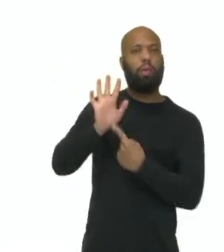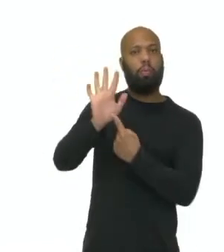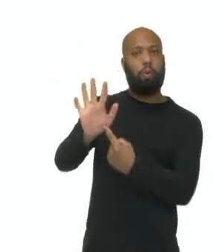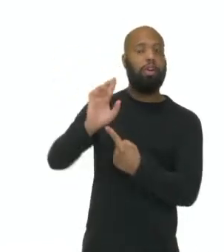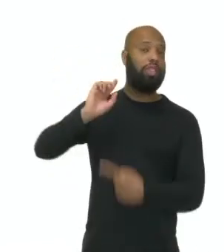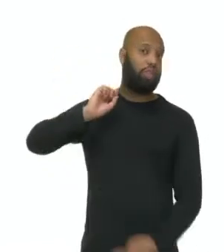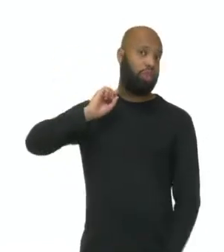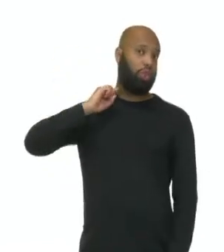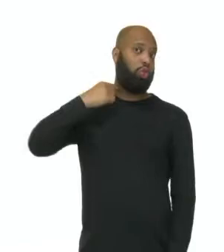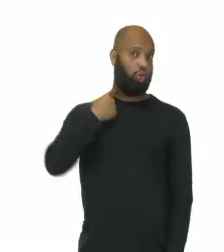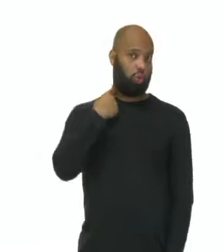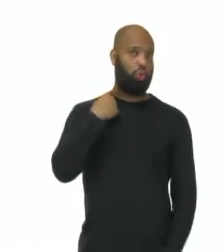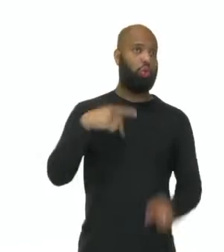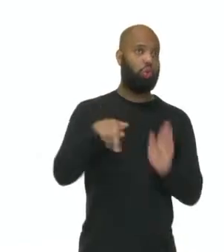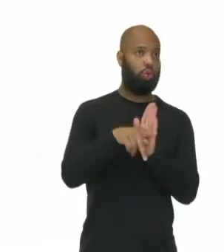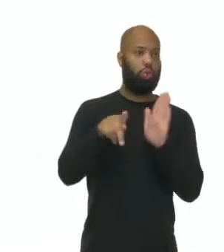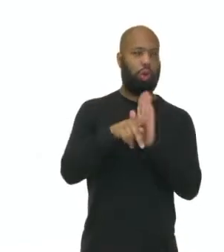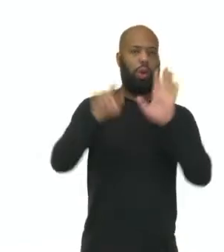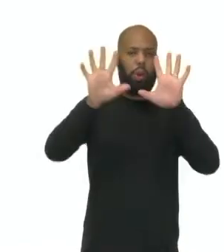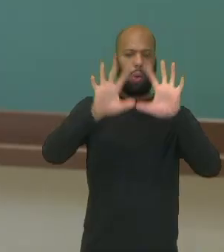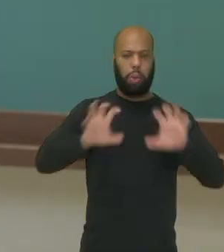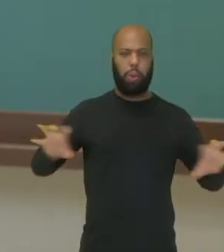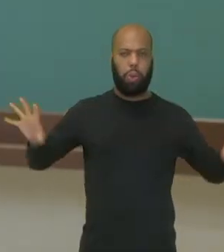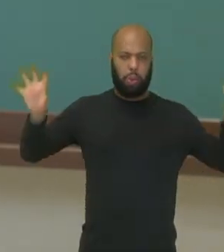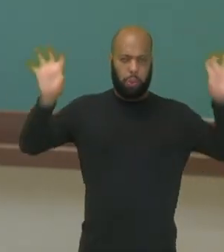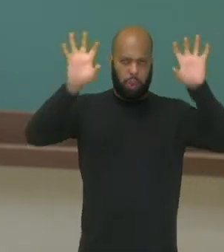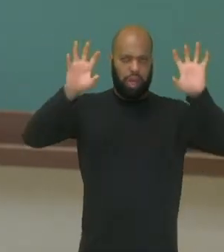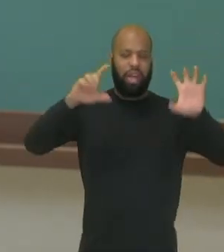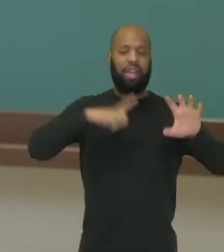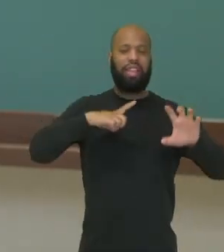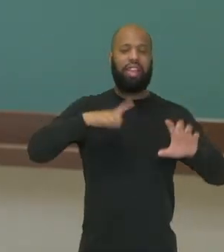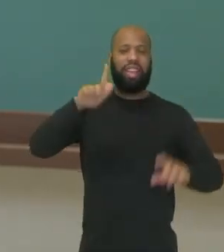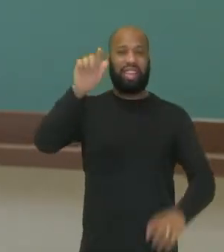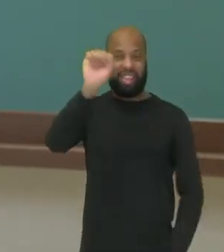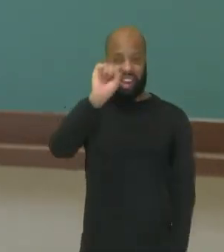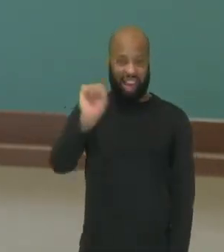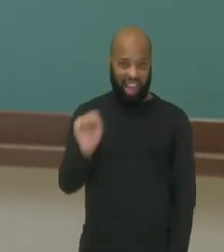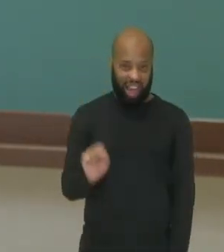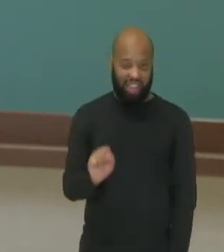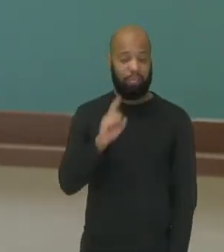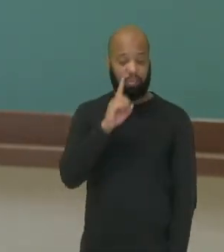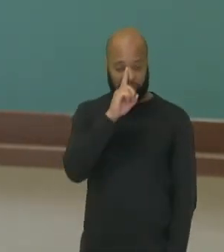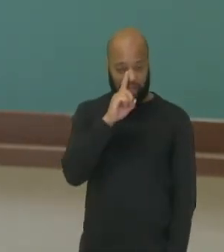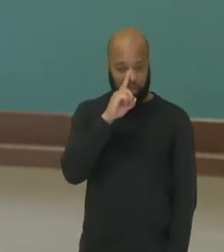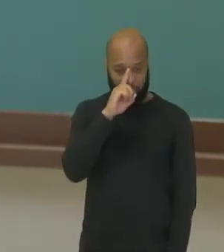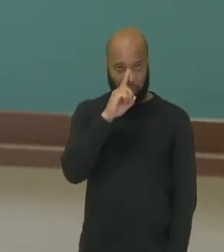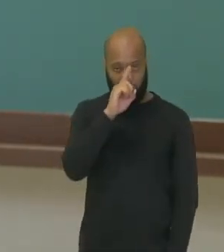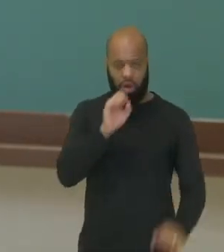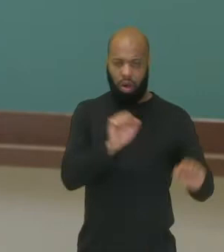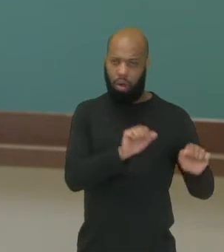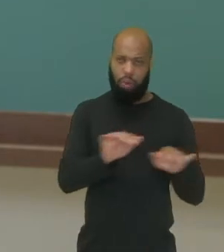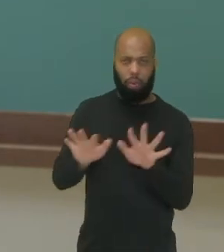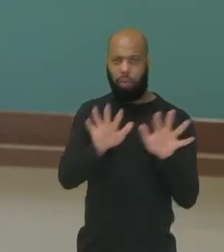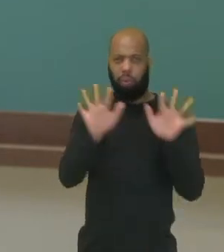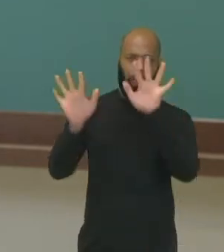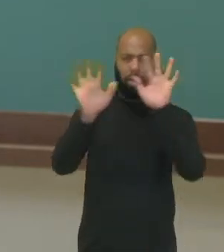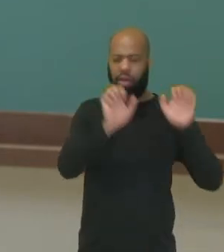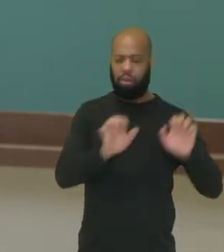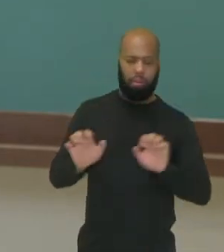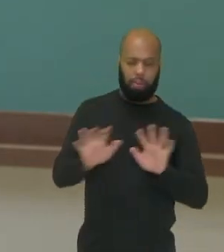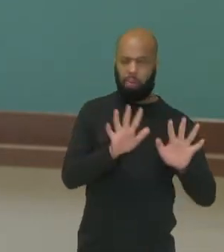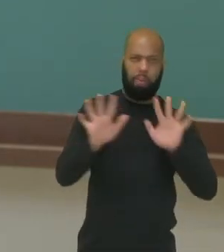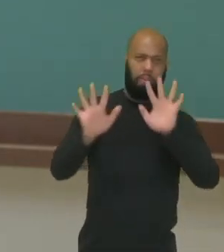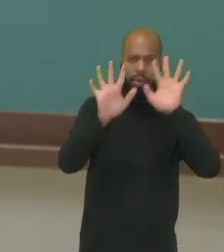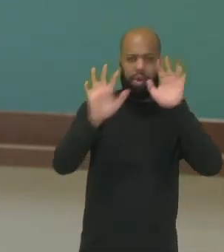poluição atmosférica, gases tóxicos nocivos sendo emitidos na camada atmosférica, né? Que isso